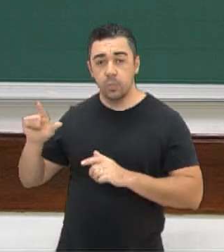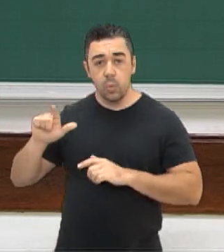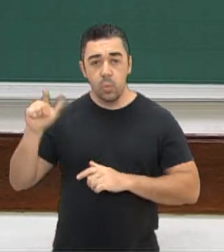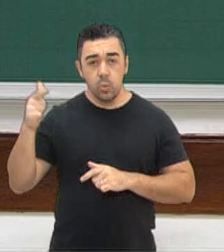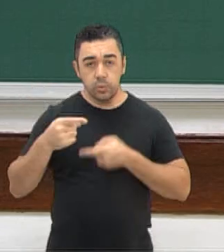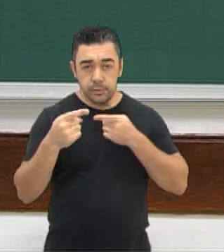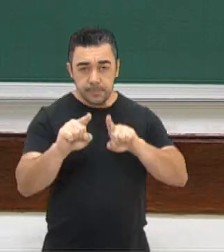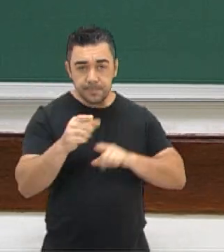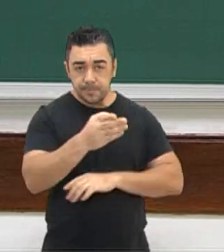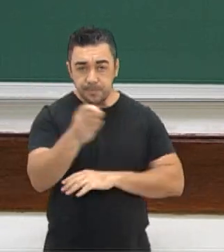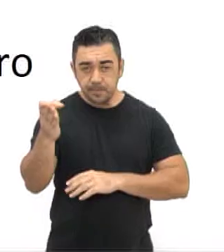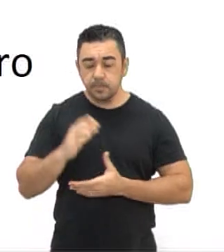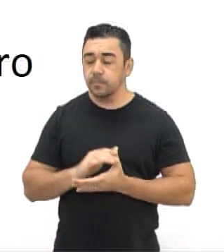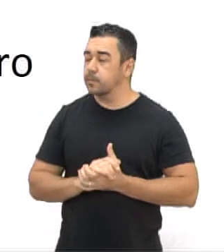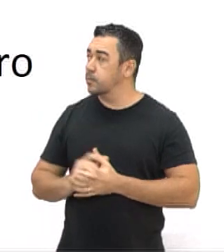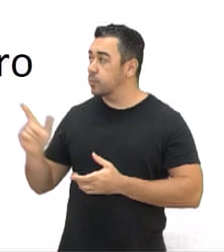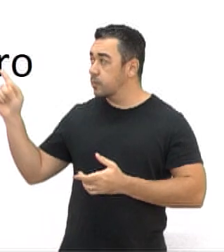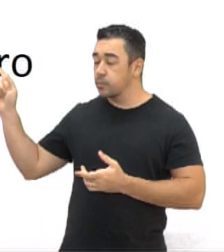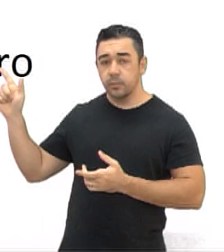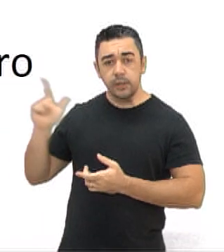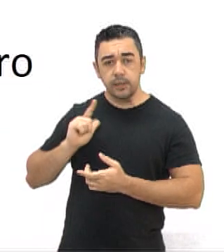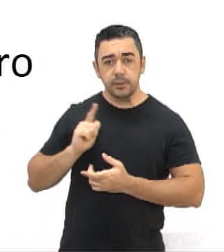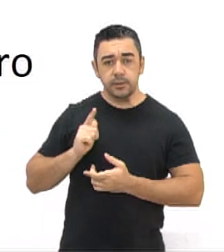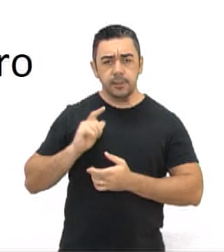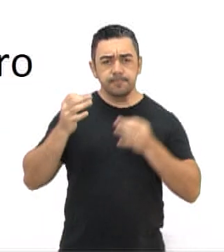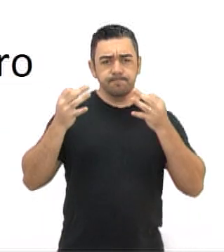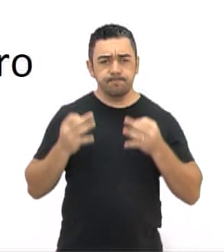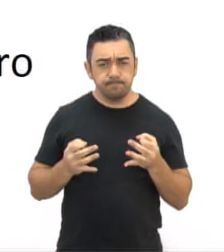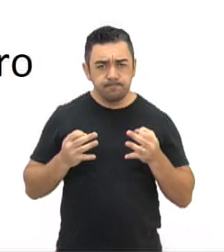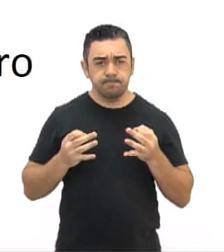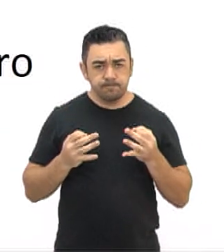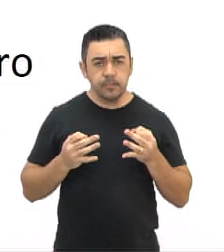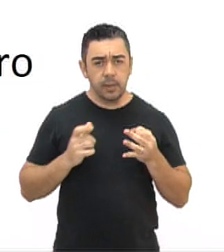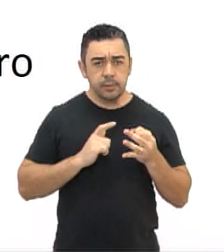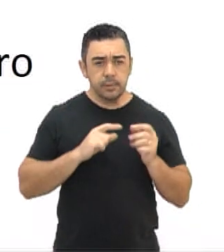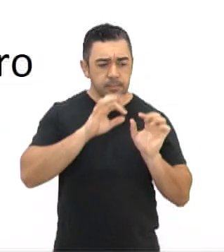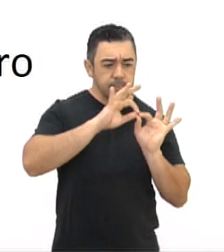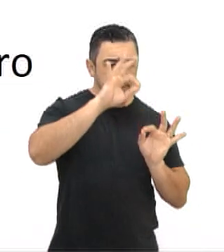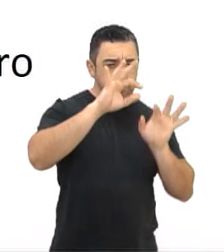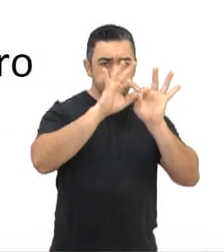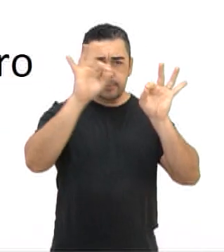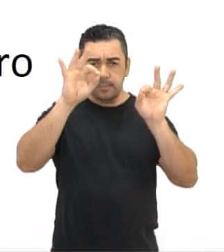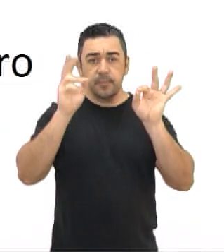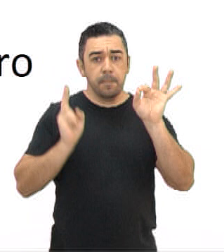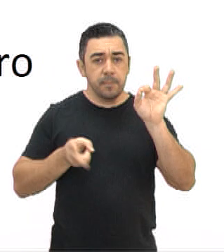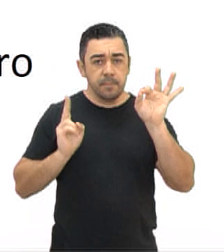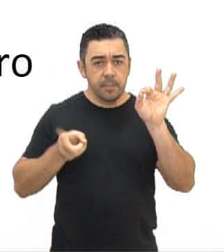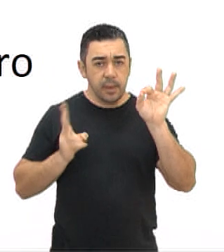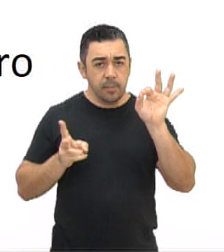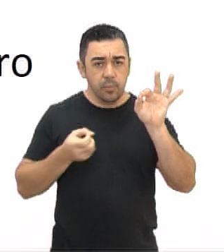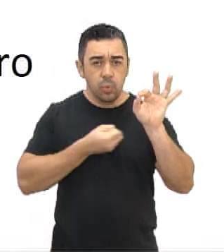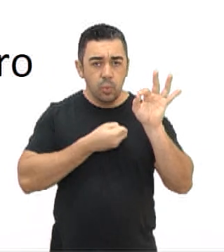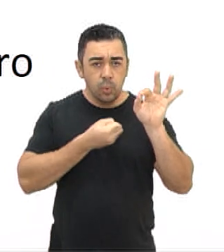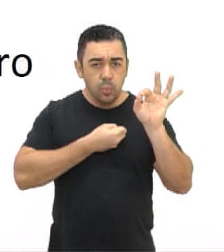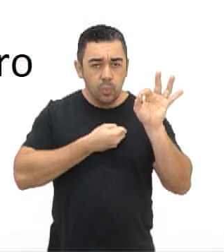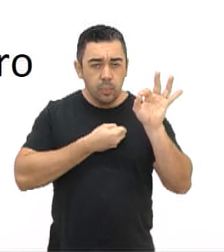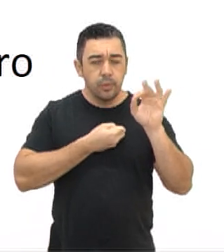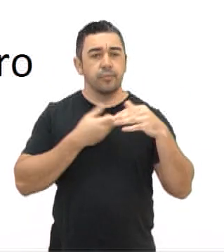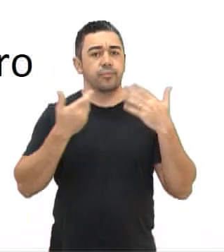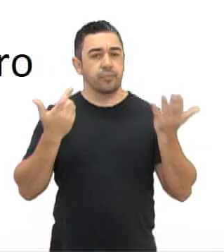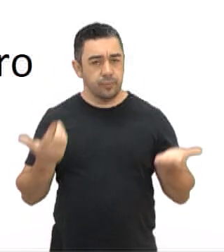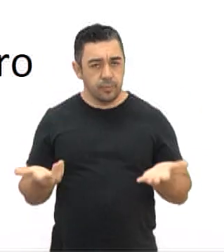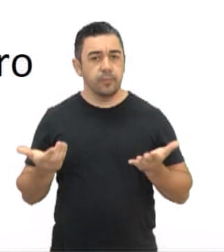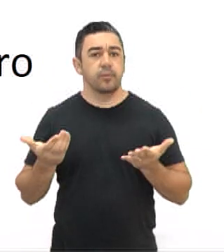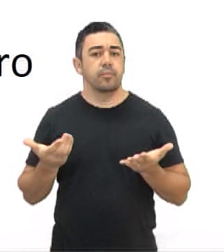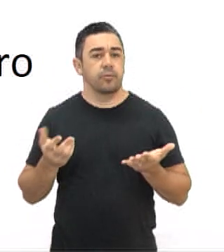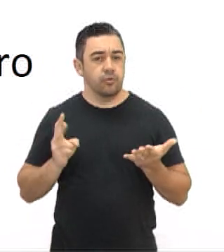desafio. Todos esses polígonos são regulares e têm lados com a mesma medida. Ou seja, mais uma vez, estamos